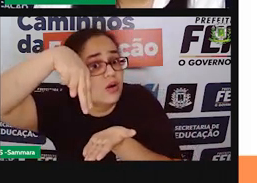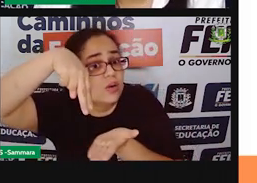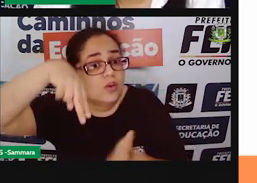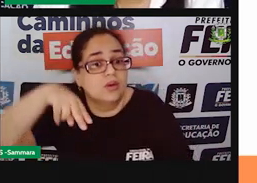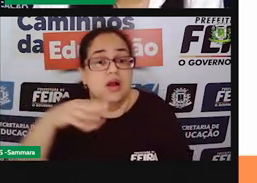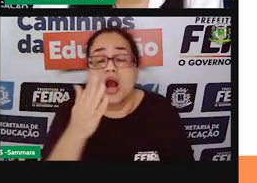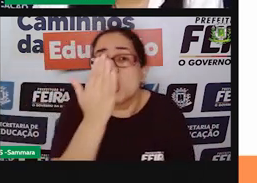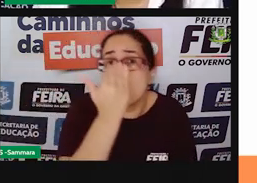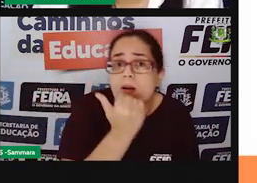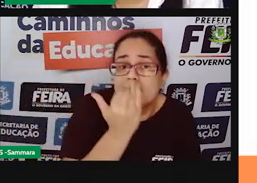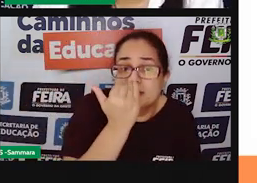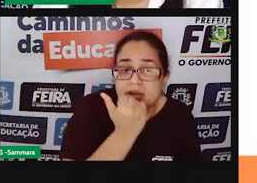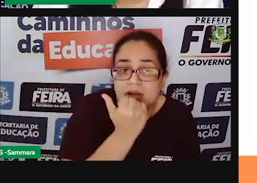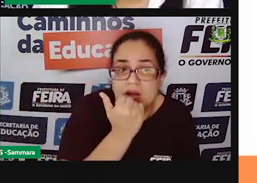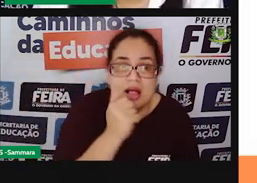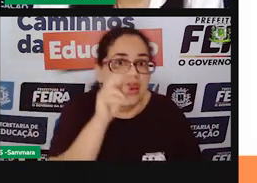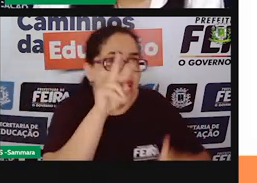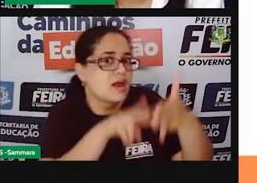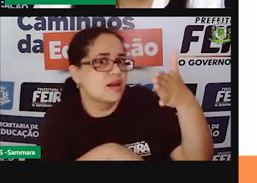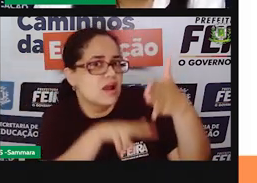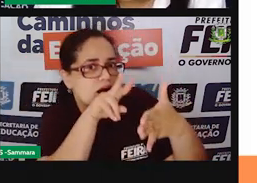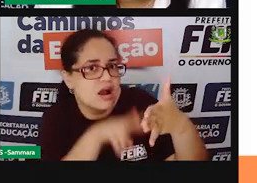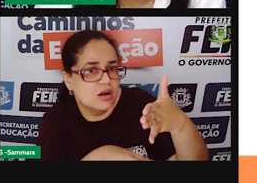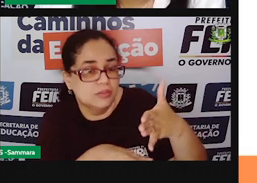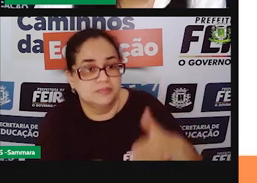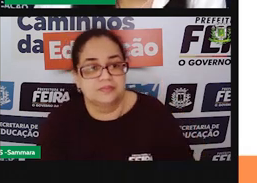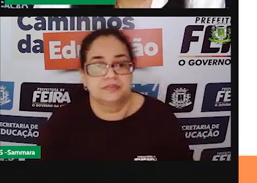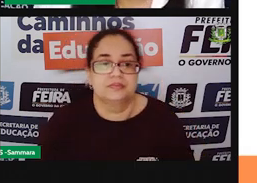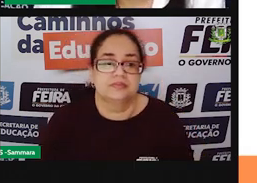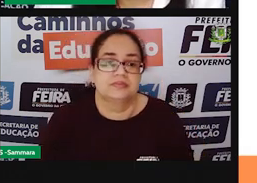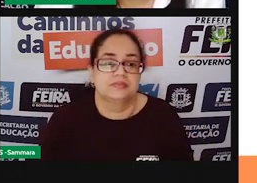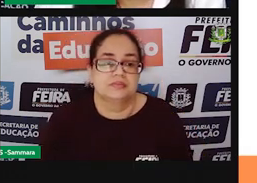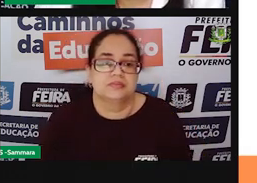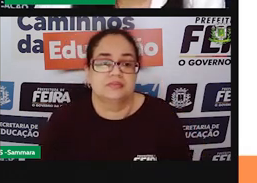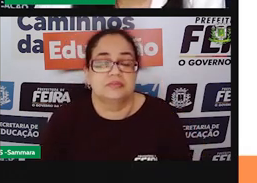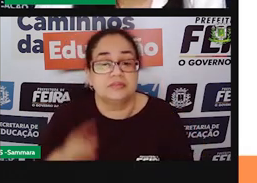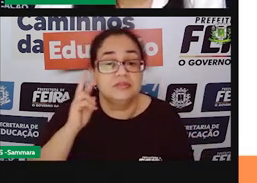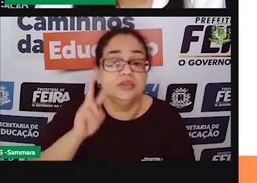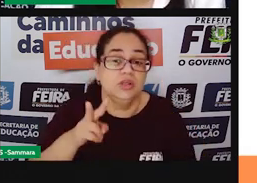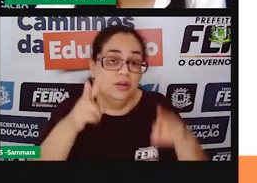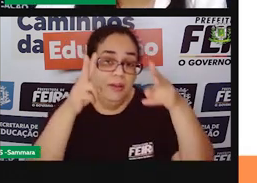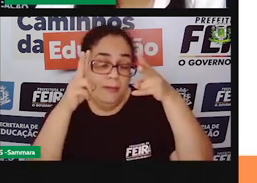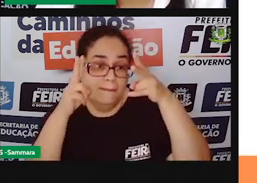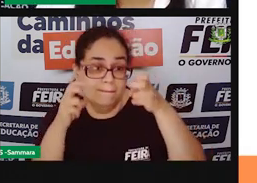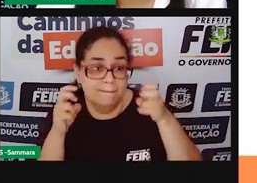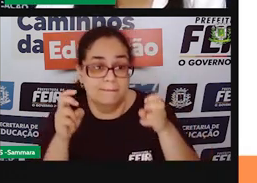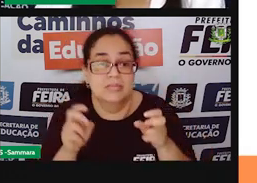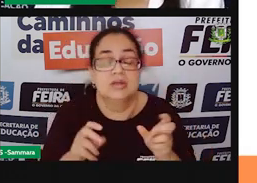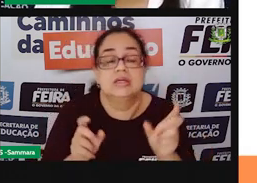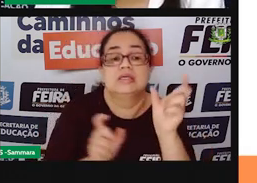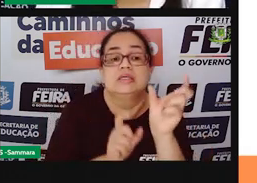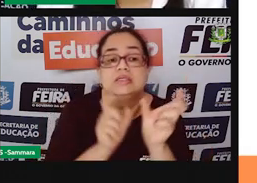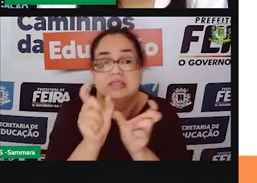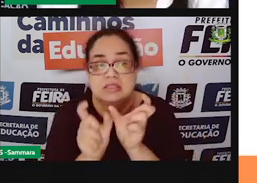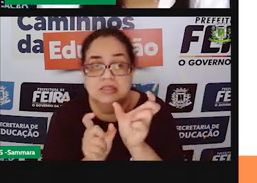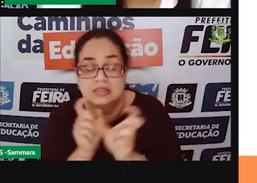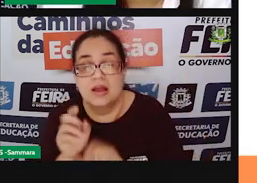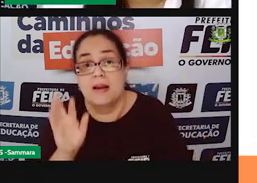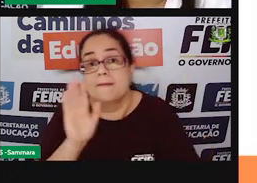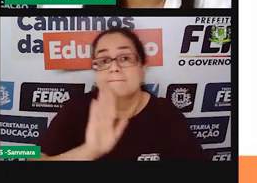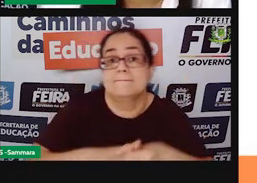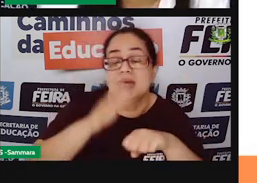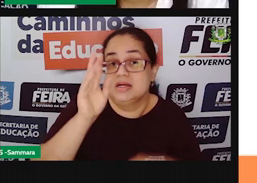dançarão, comerão, lerão. Então, a gente observa aí que a sílaba que a gente pronuncia com